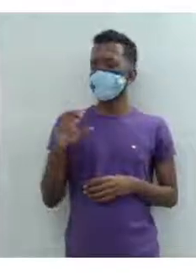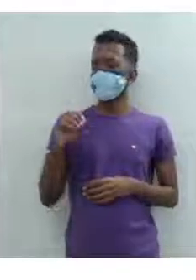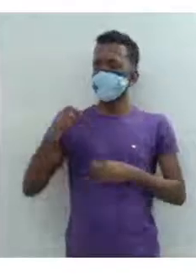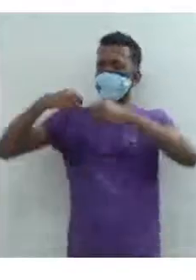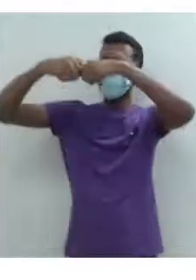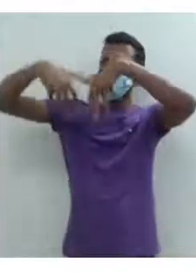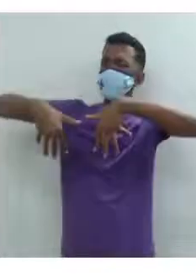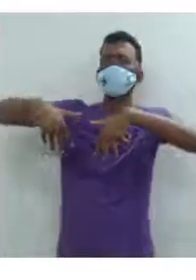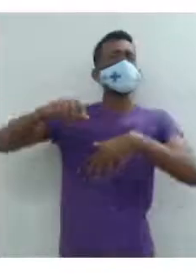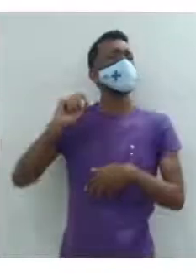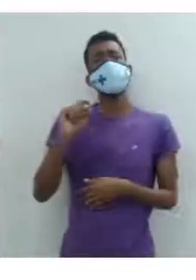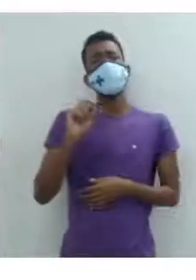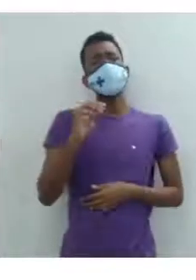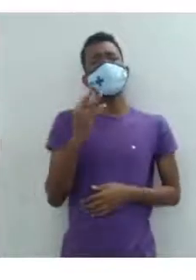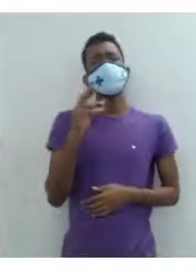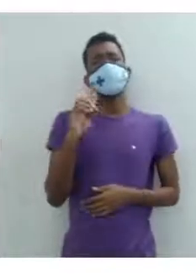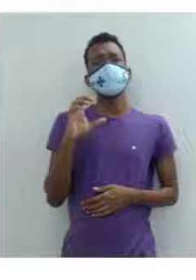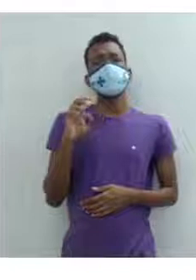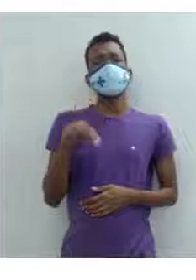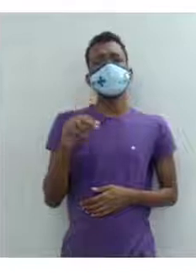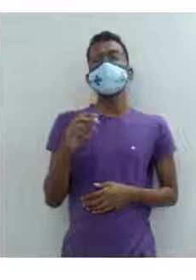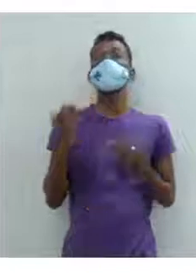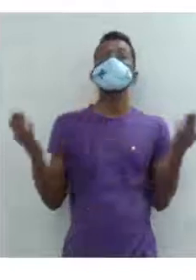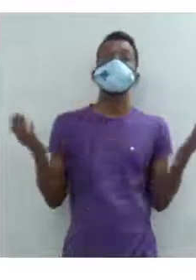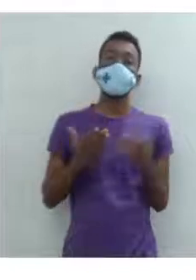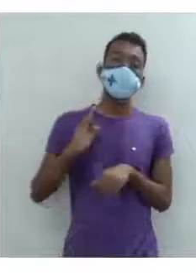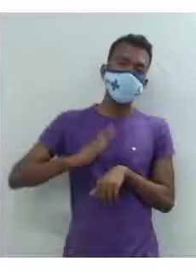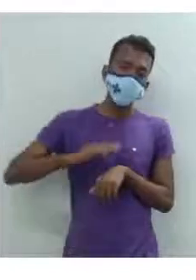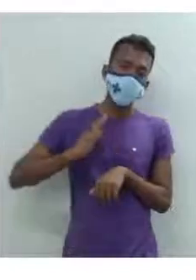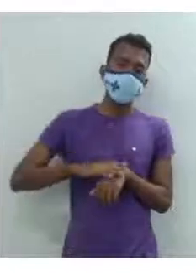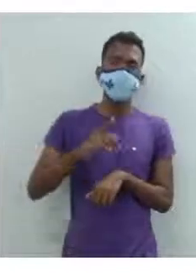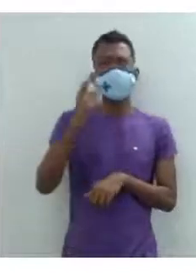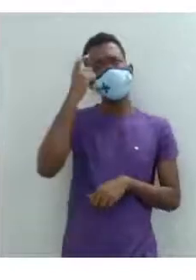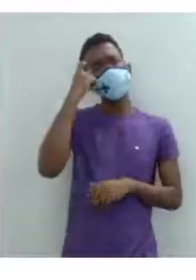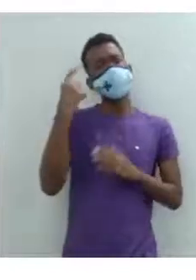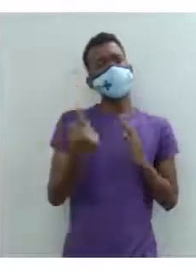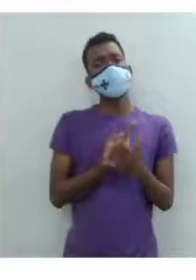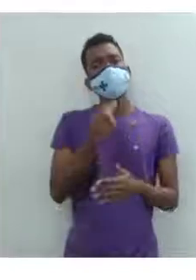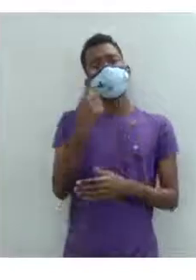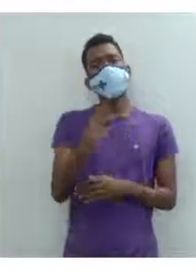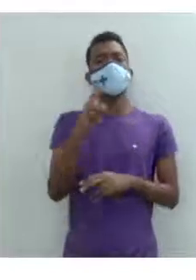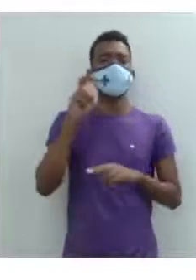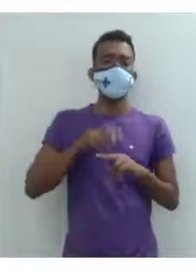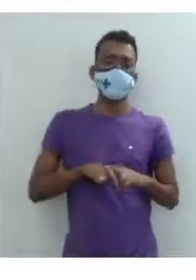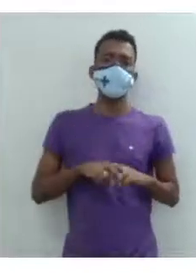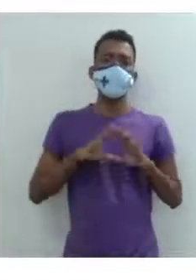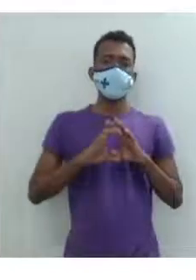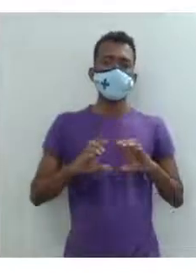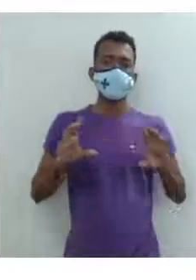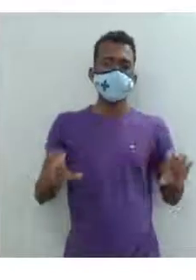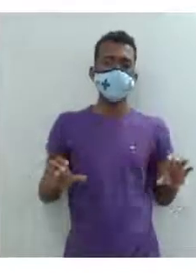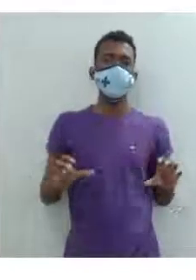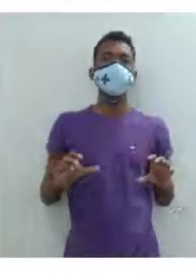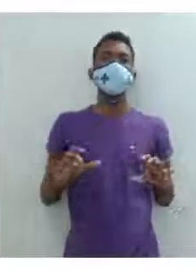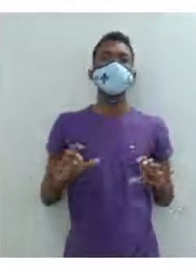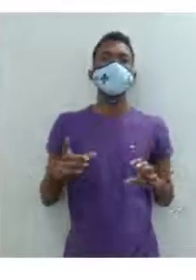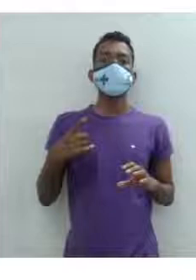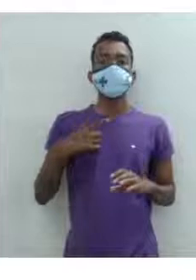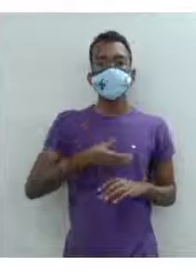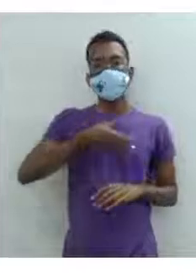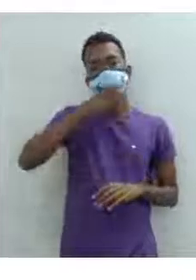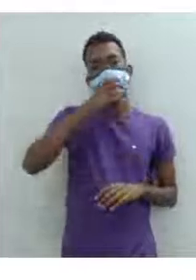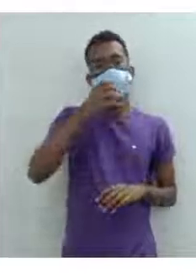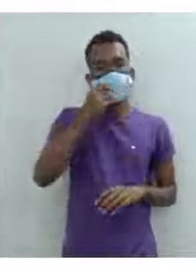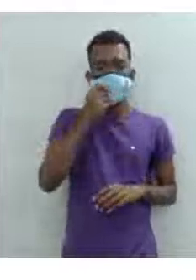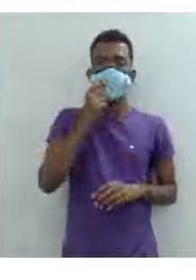Cláudio Nascimento, agora, nesse exato momento, sentado aí no sofá, tomando um suco,